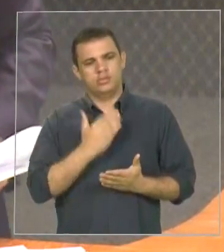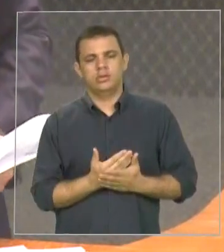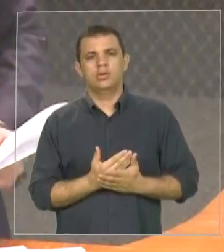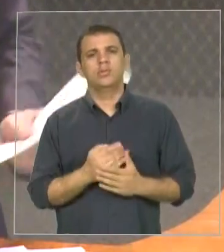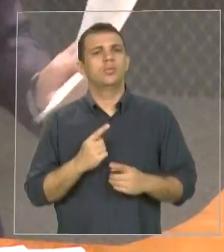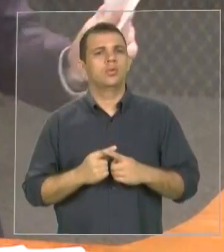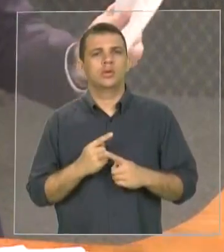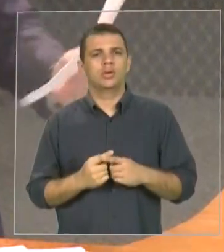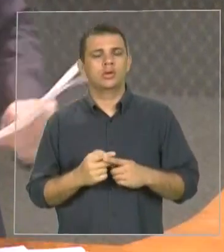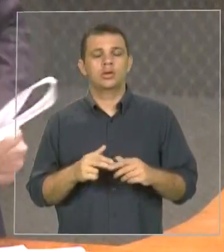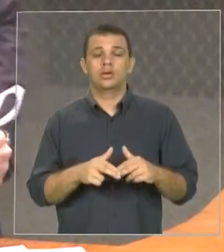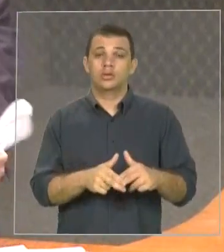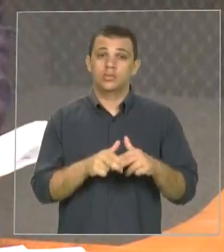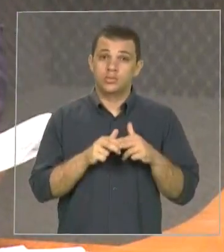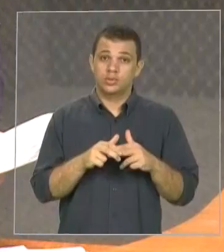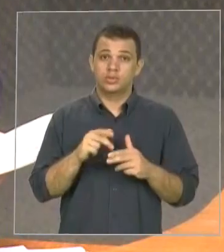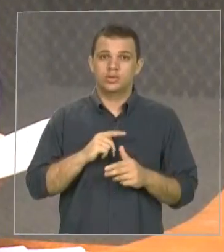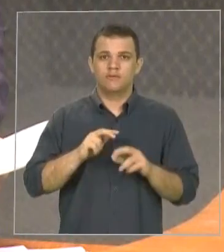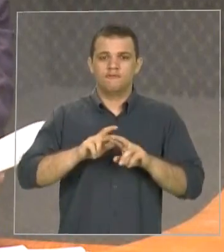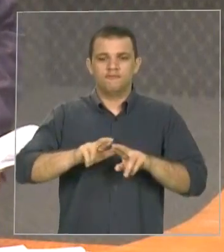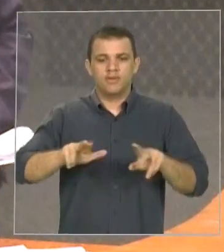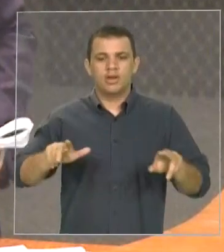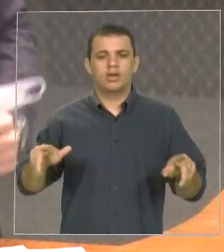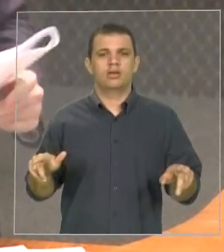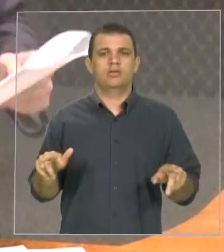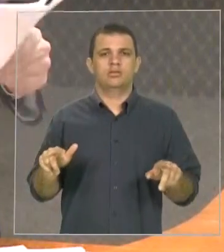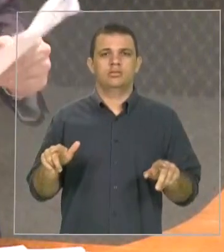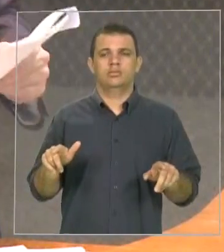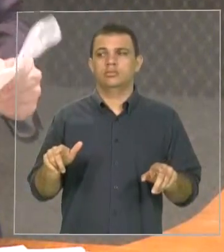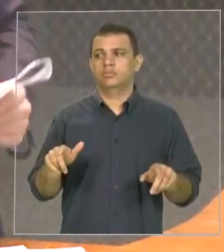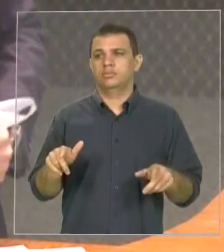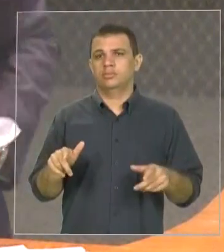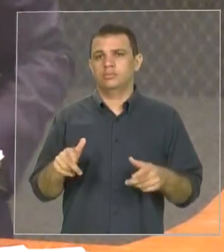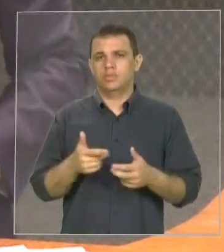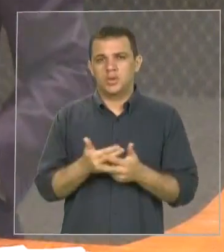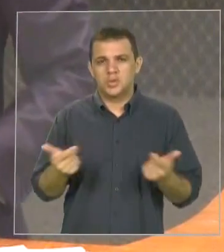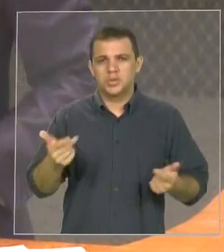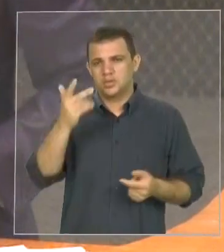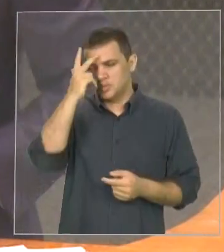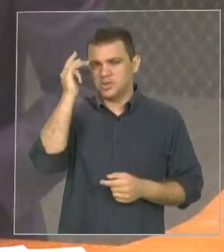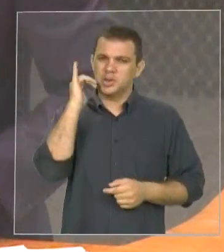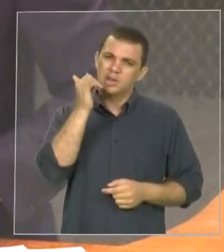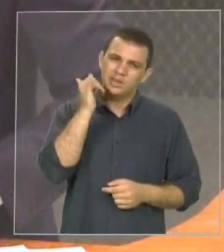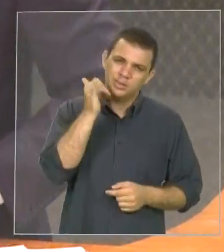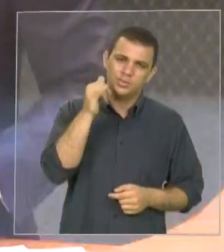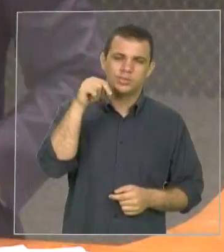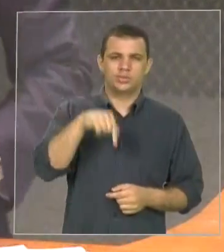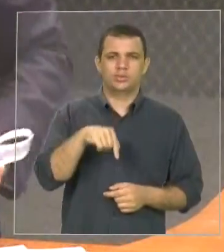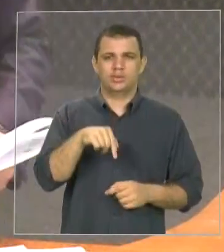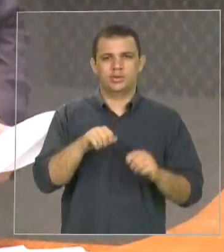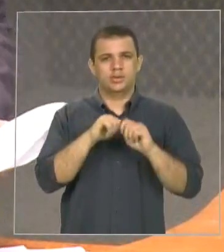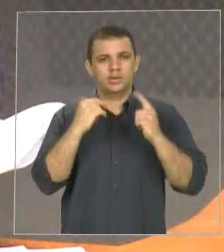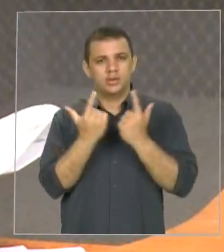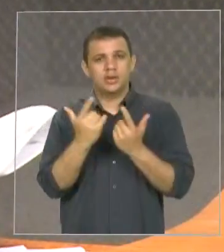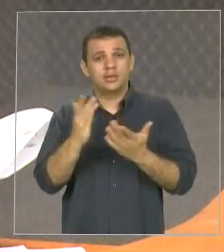porque muitas das coisas que são relatadas aqui,